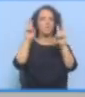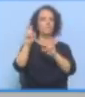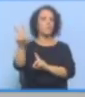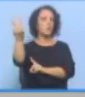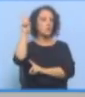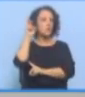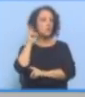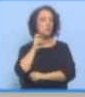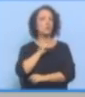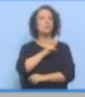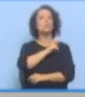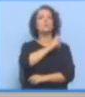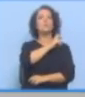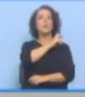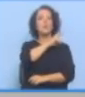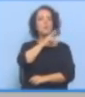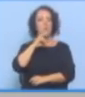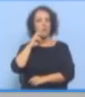Israel, Shema Israel,